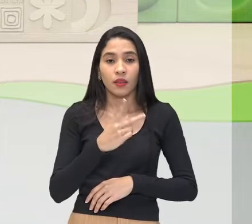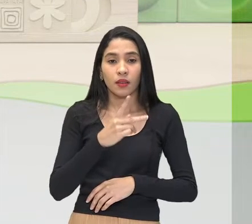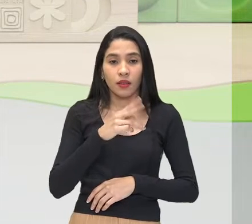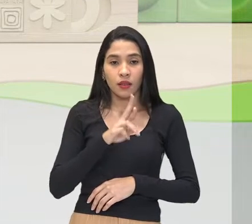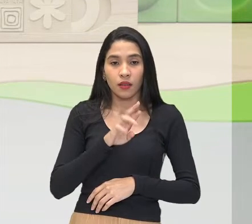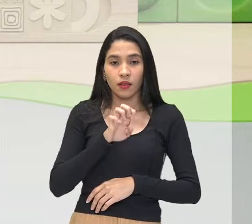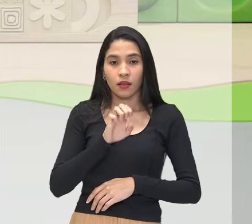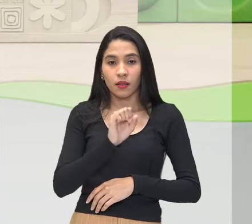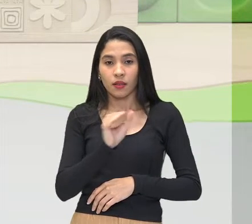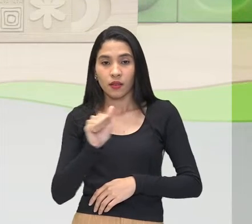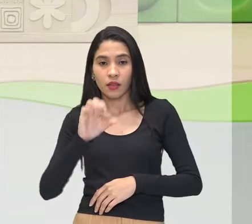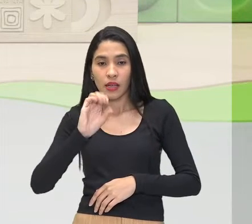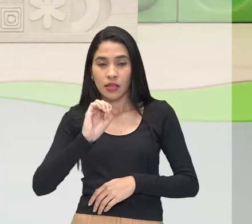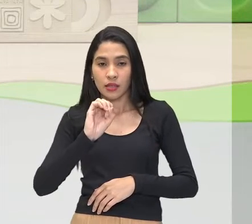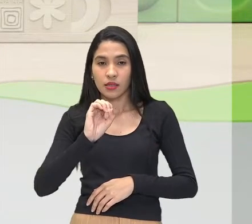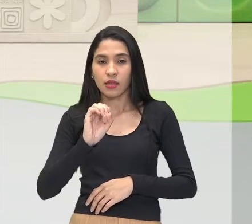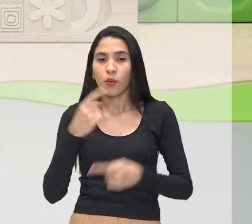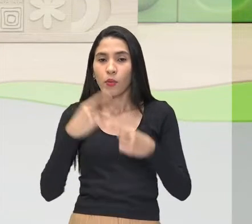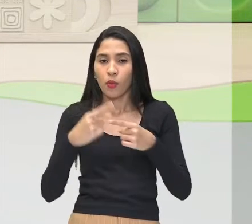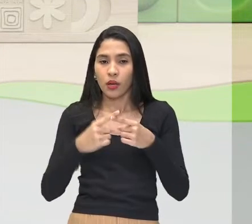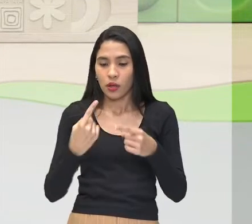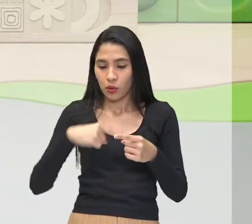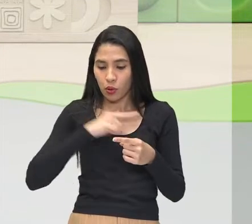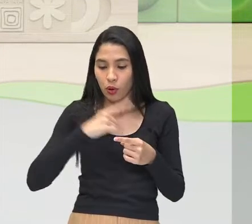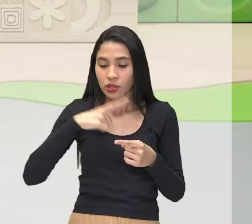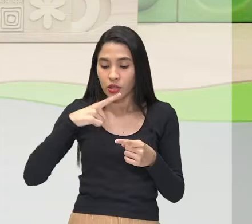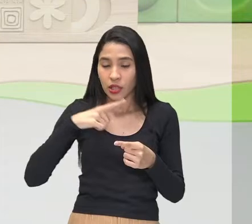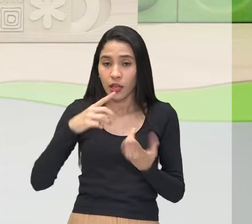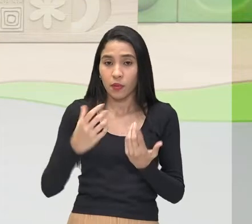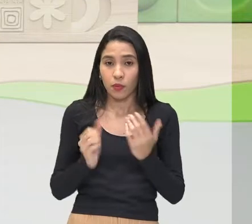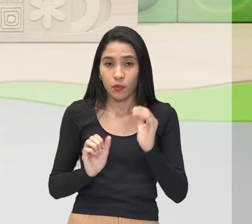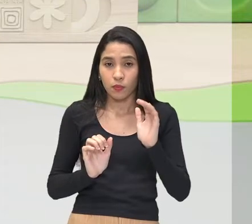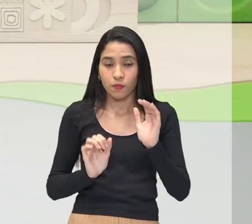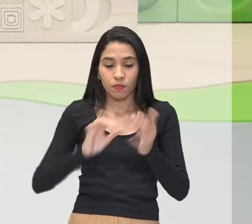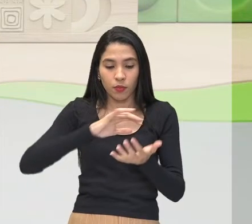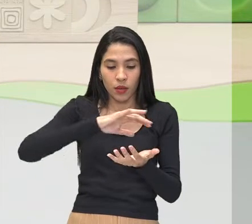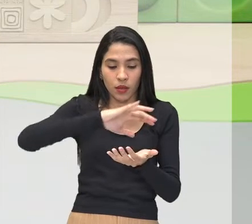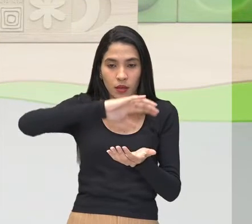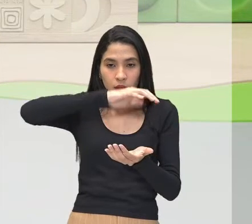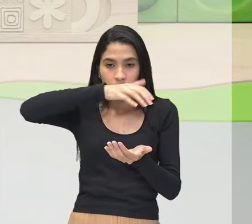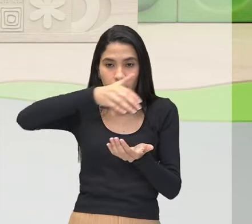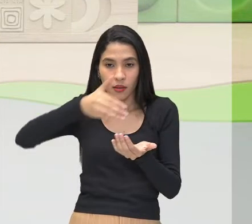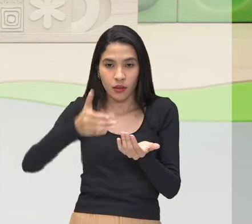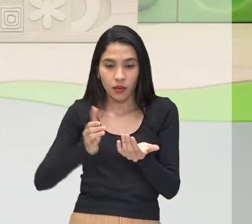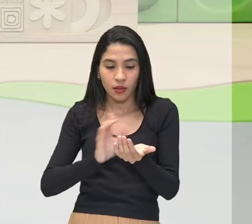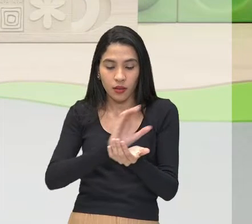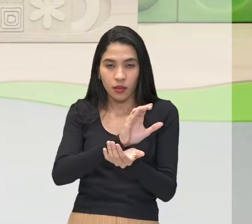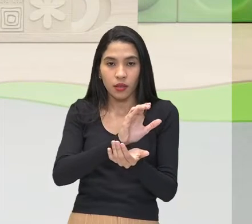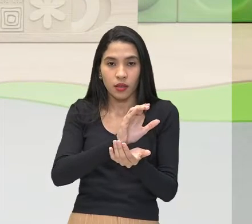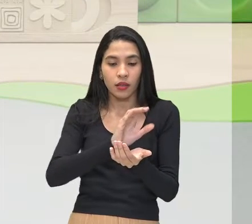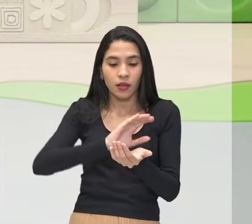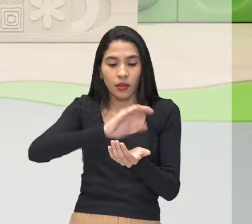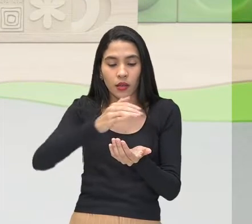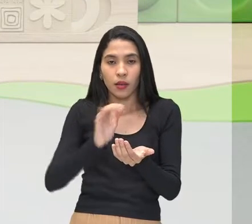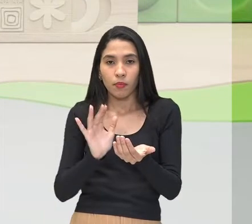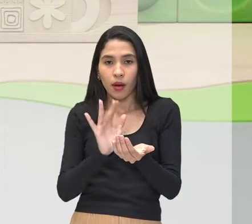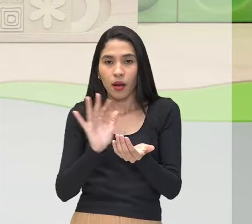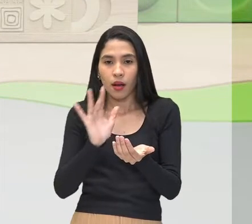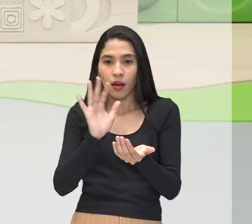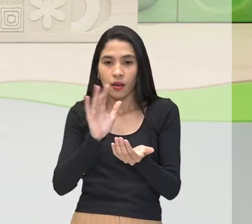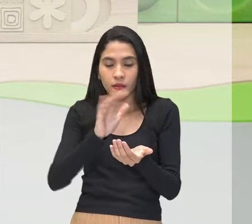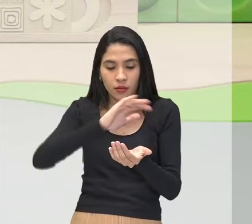exercida porque nós temos essa camada de ar que envolve o nosso planeta Terra, que é a atmosfera, que